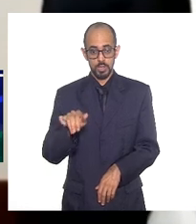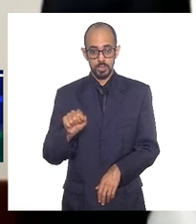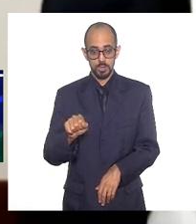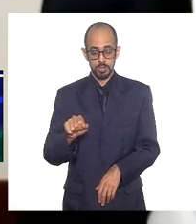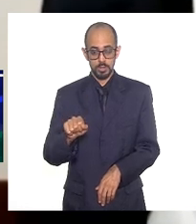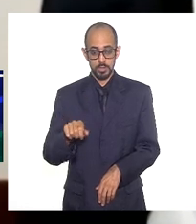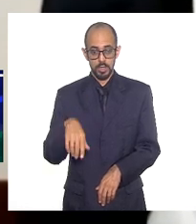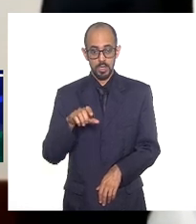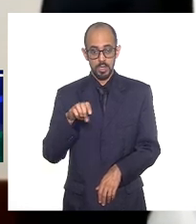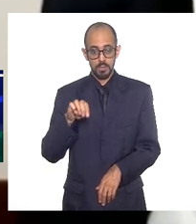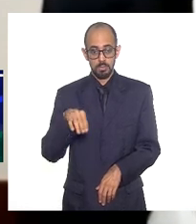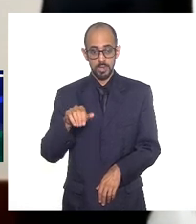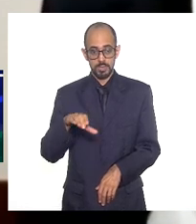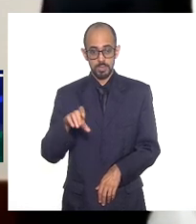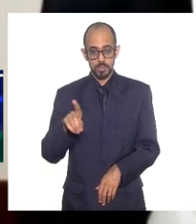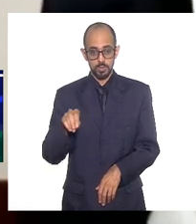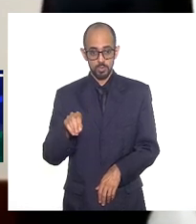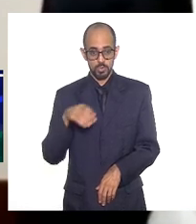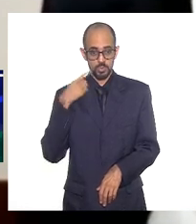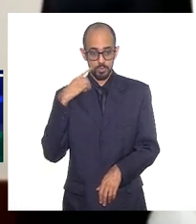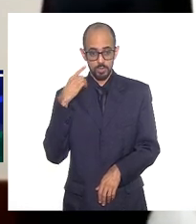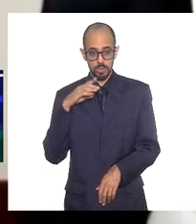Carlos Macedo.